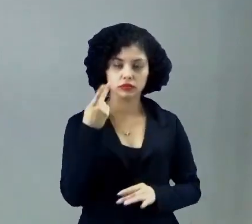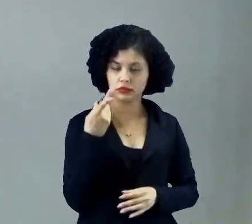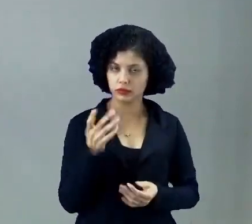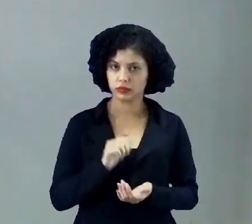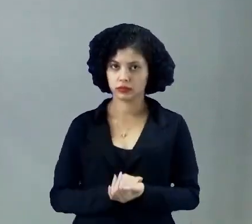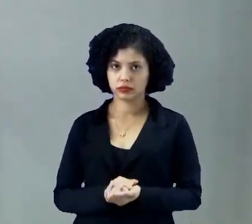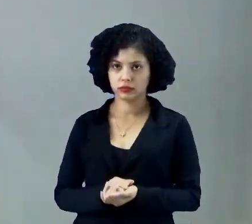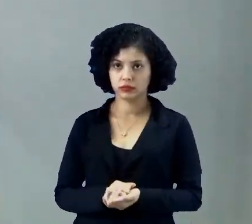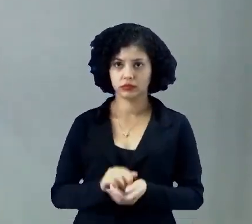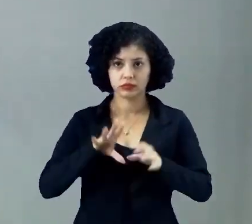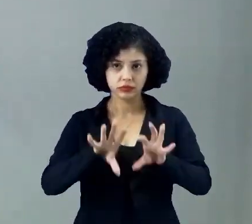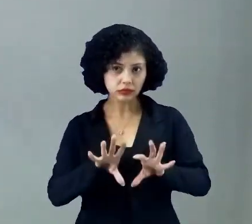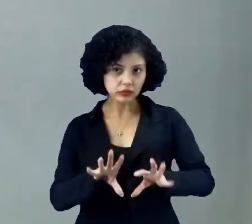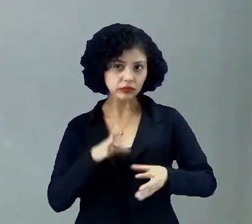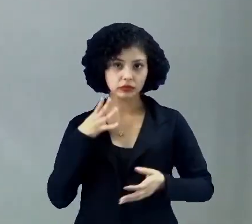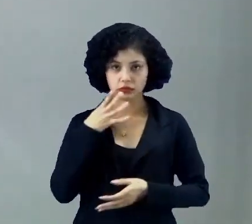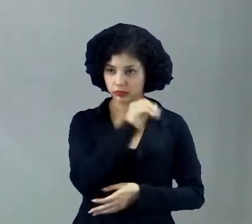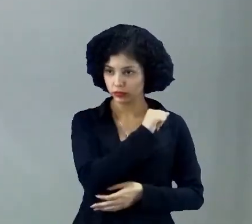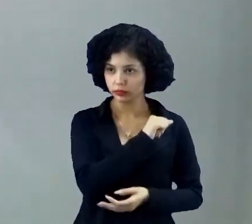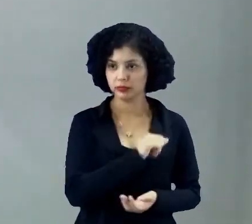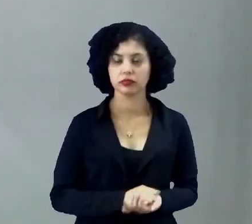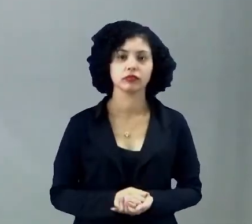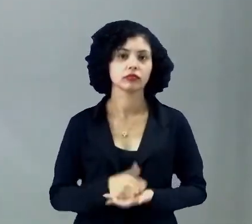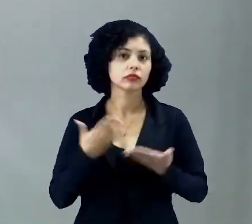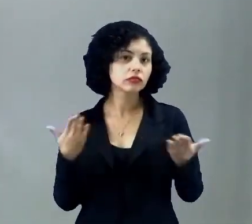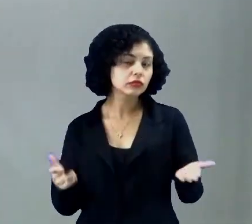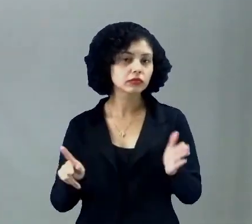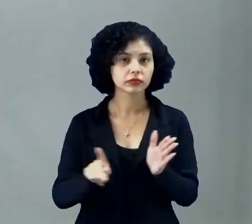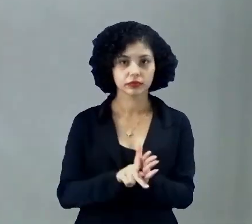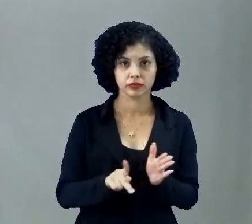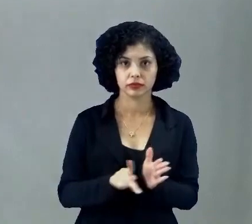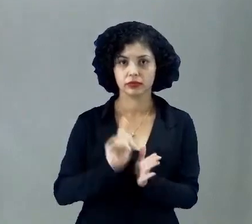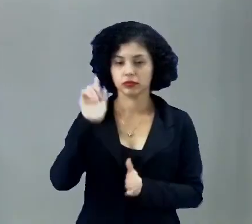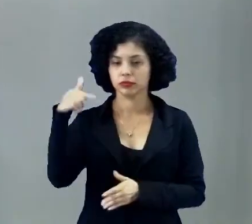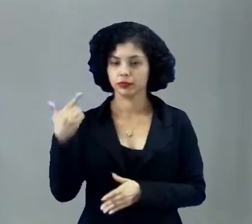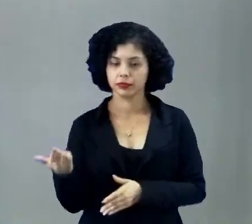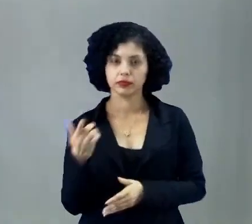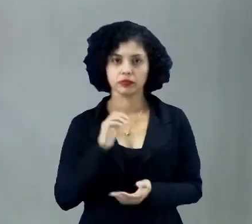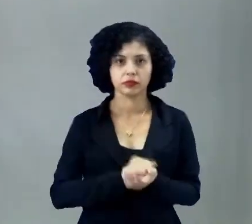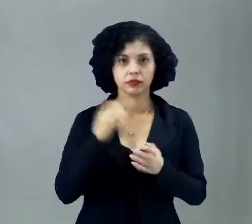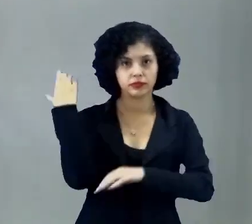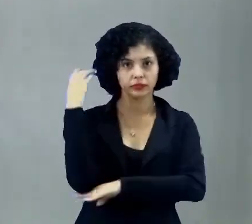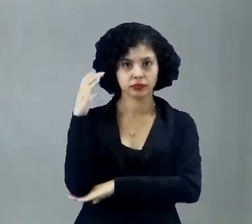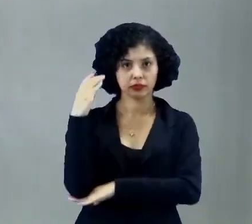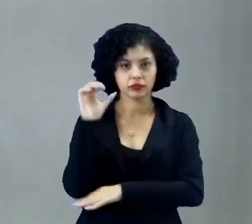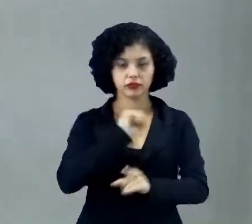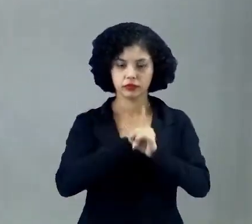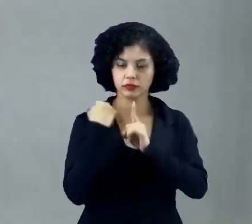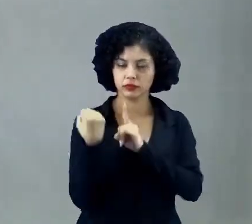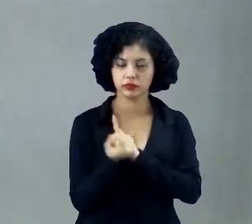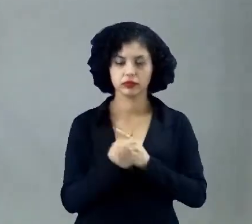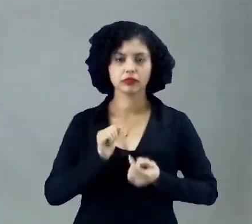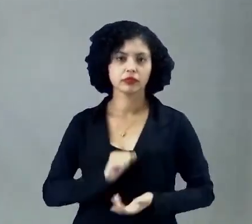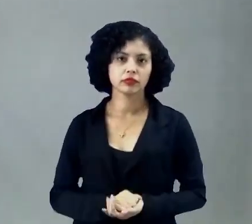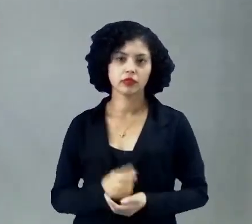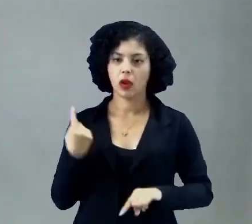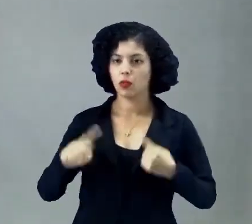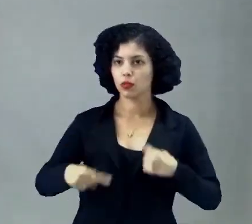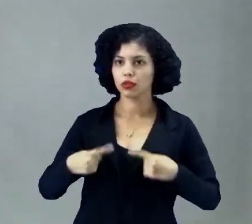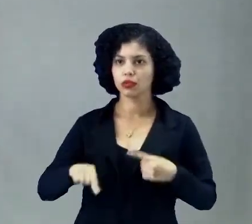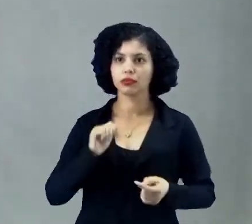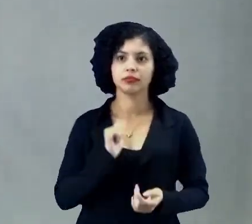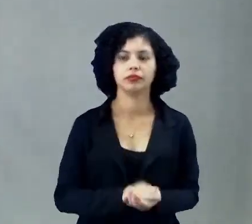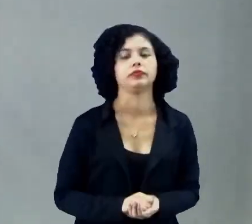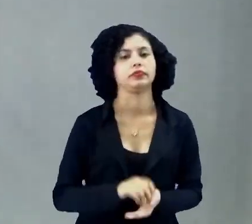deu, digamos assim, de uma forma imediata. Inclusive, uma outra ciência social, que é a ciência